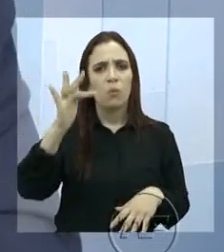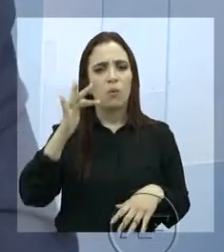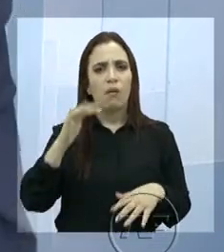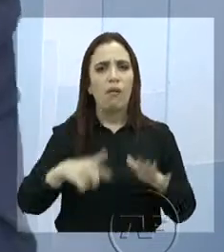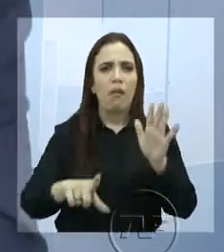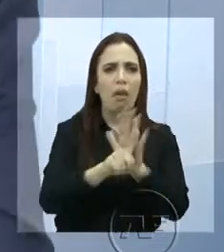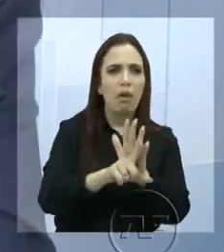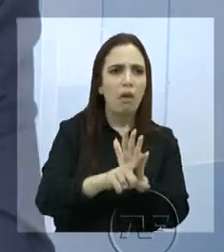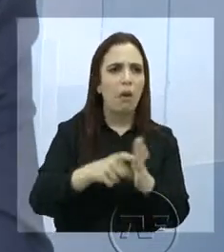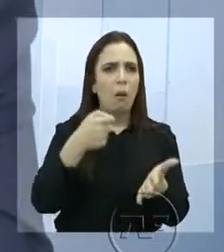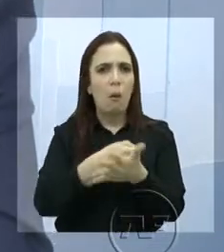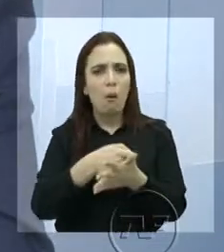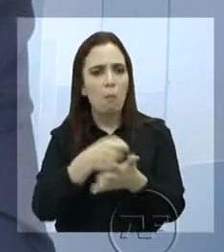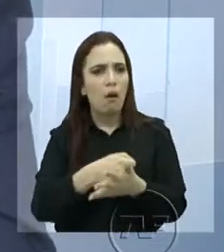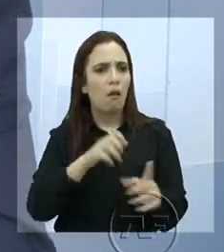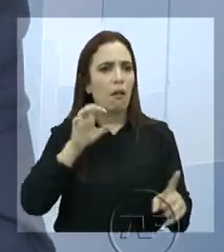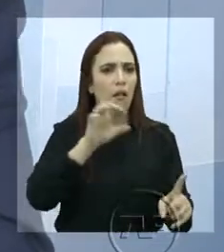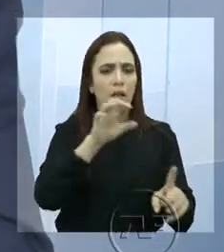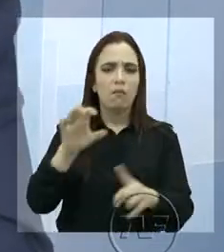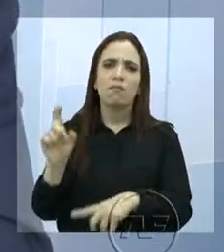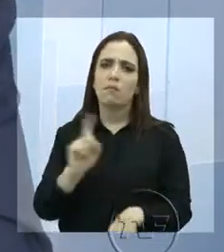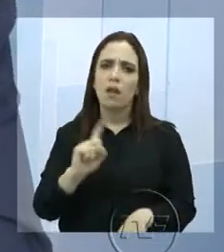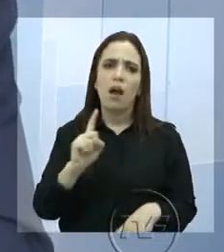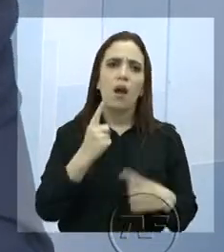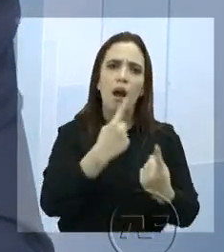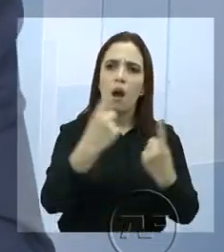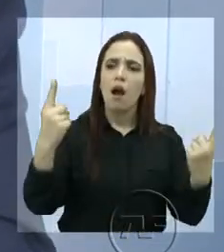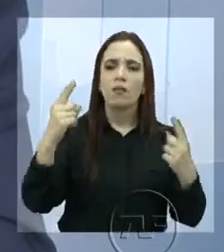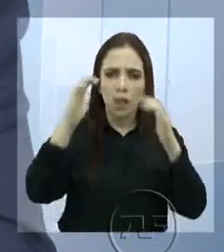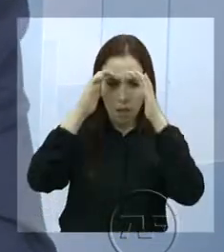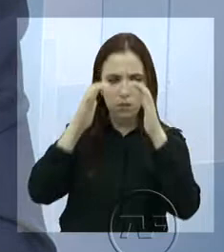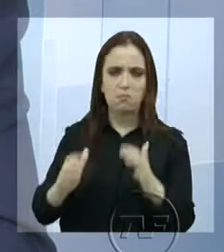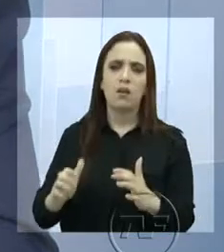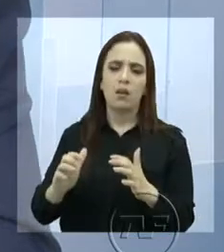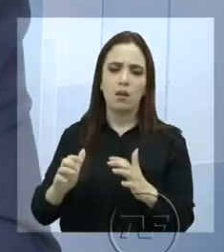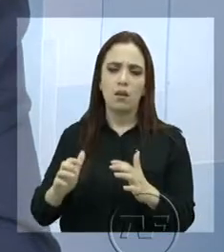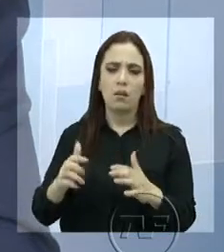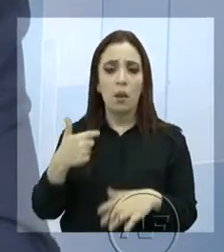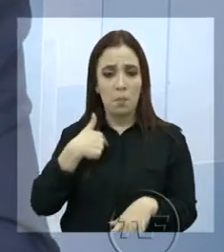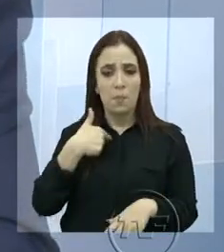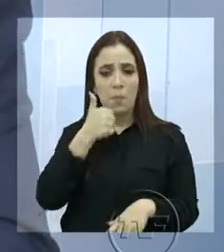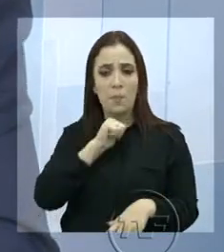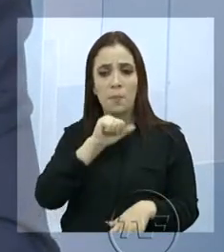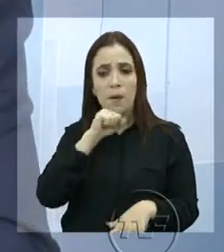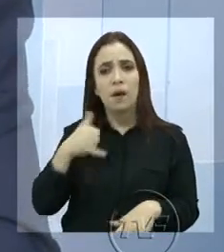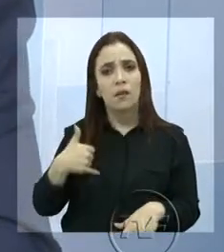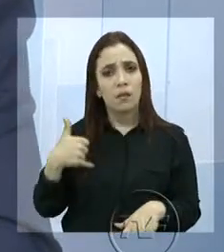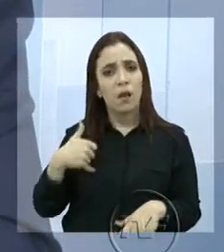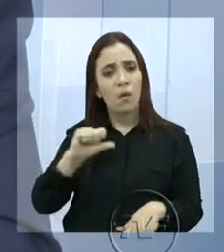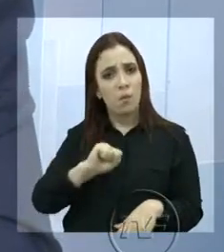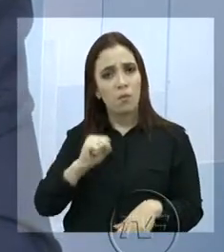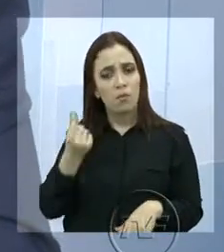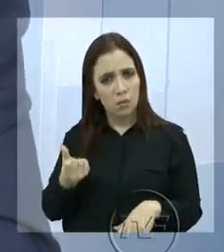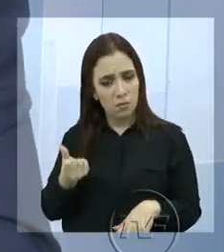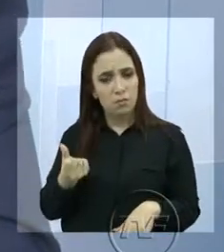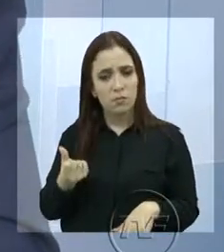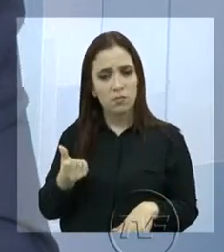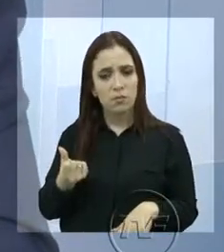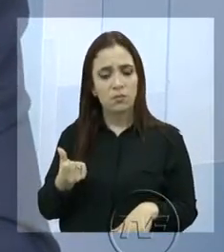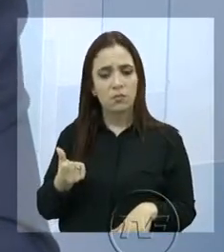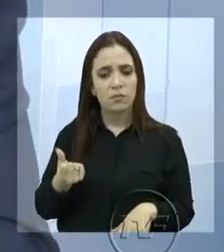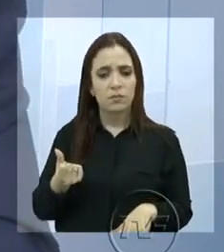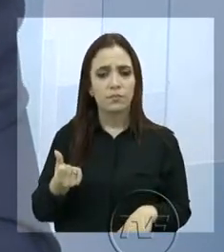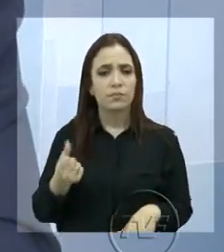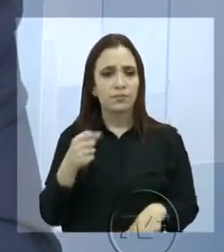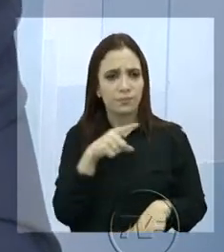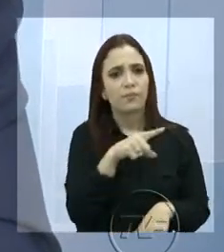mais de uma lei para garantir esse respeito, né? Eu tenho uma mãe com 86 anos de idade, certamente todo mundo tem